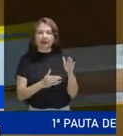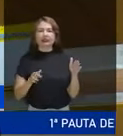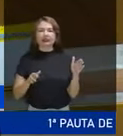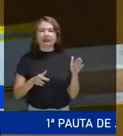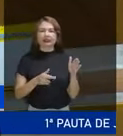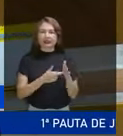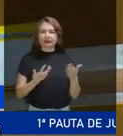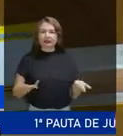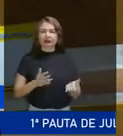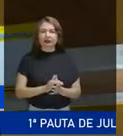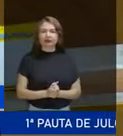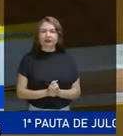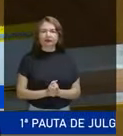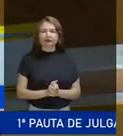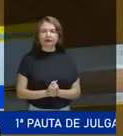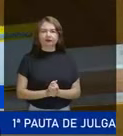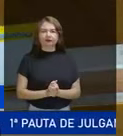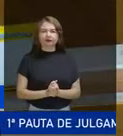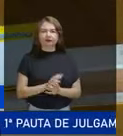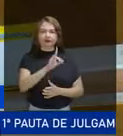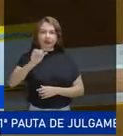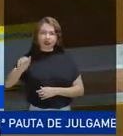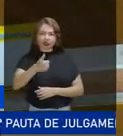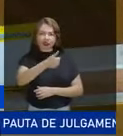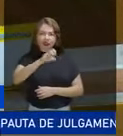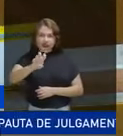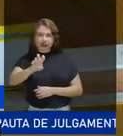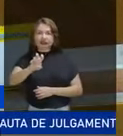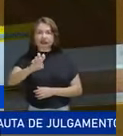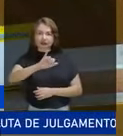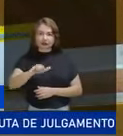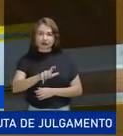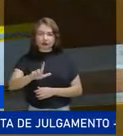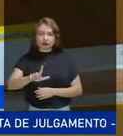2024. 80ª sessão judiciária ordinária. Dia 15, né?